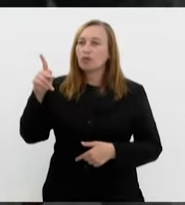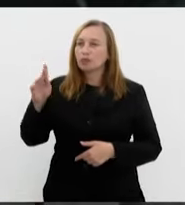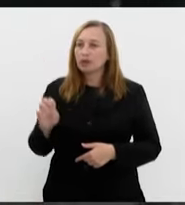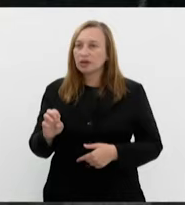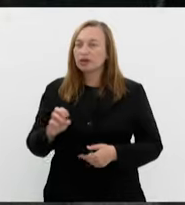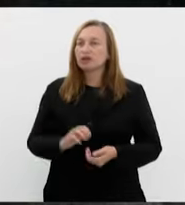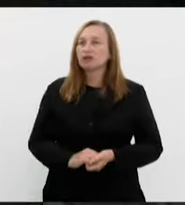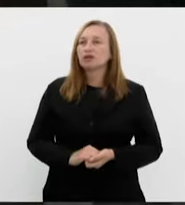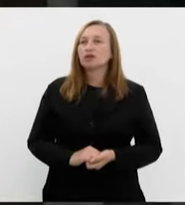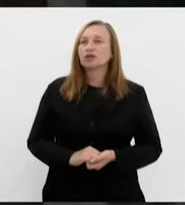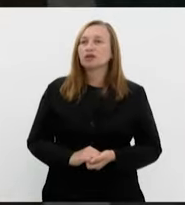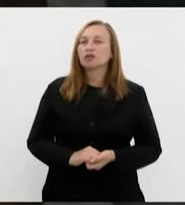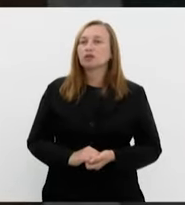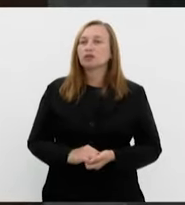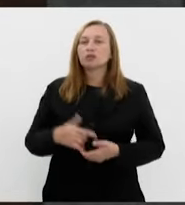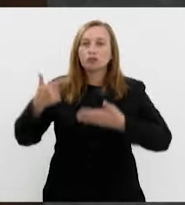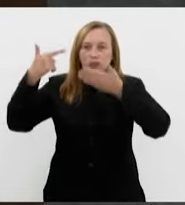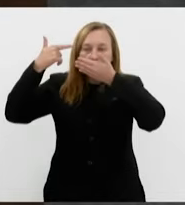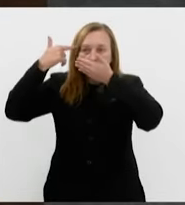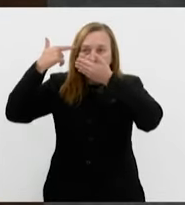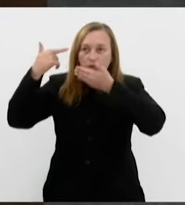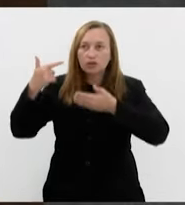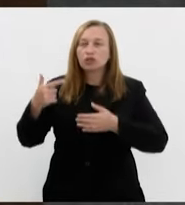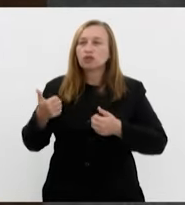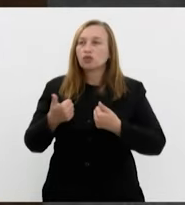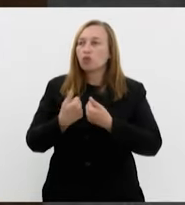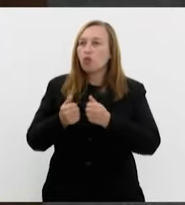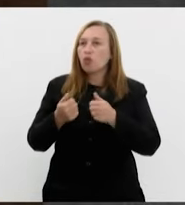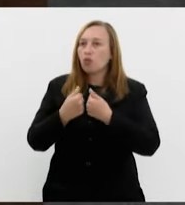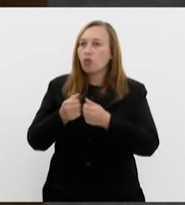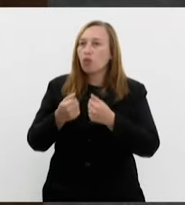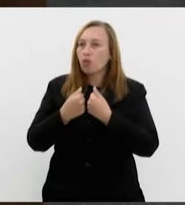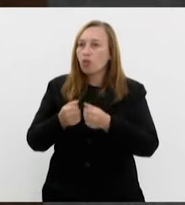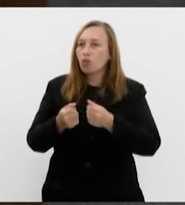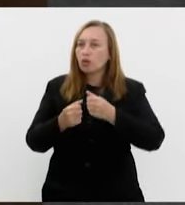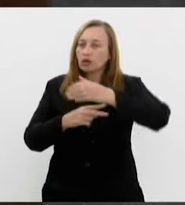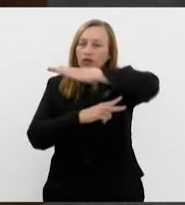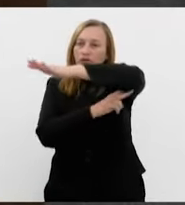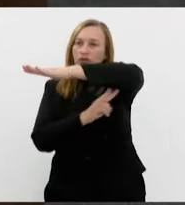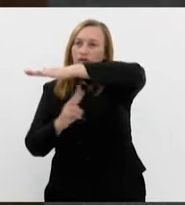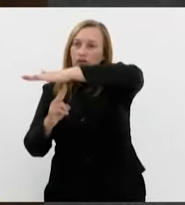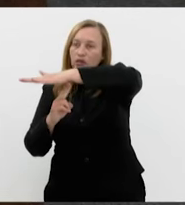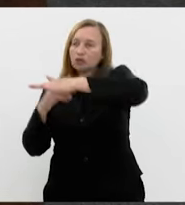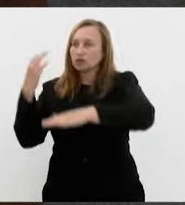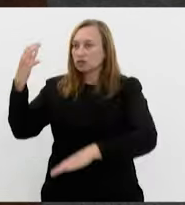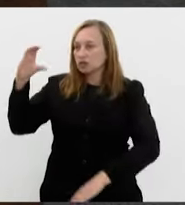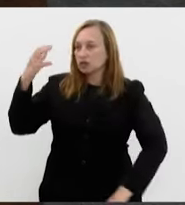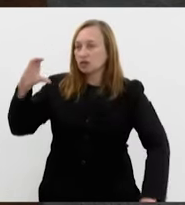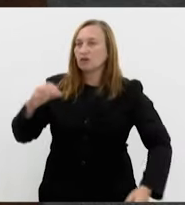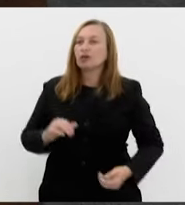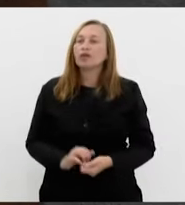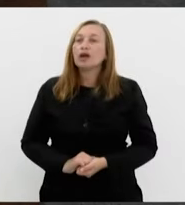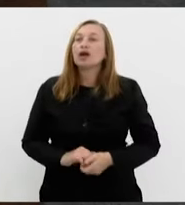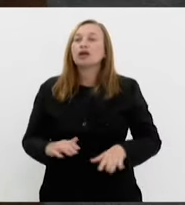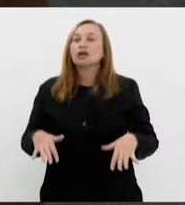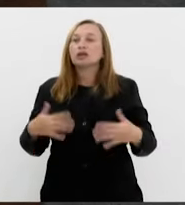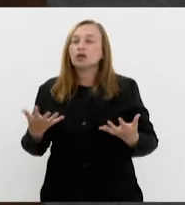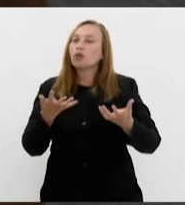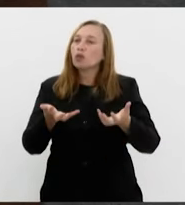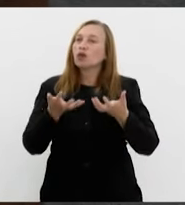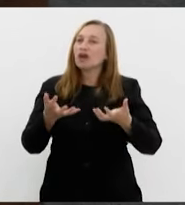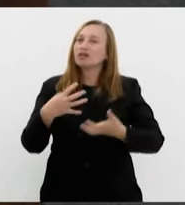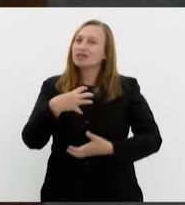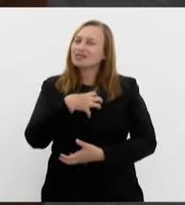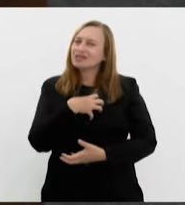interviu durante um sequestro de um ônibus na ponte Rio-Niterói. Então, eu quero, nesse